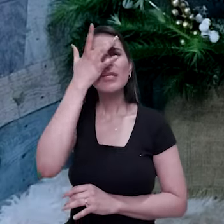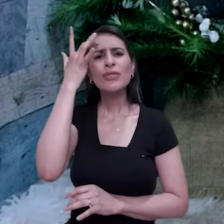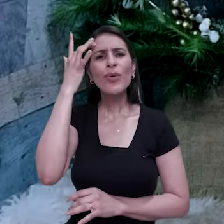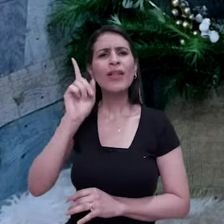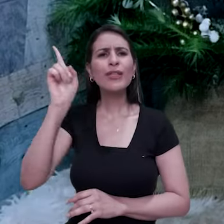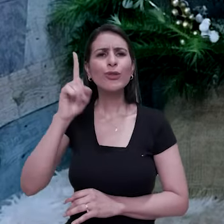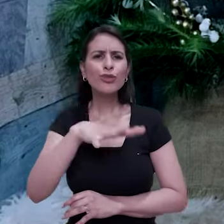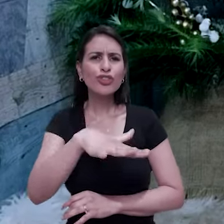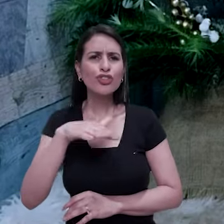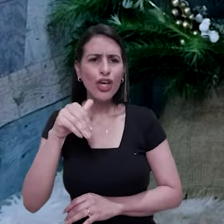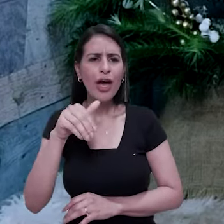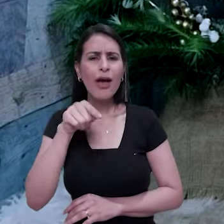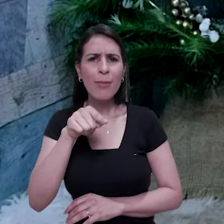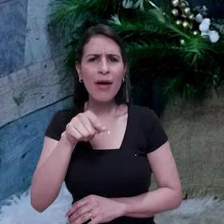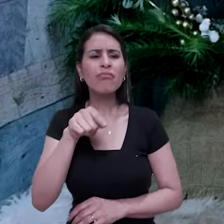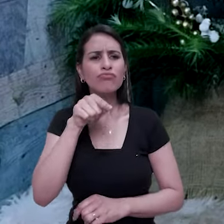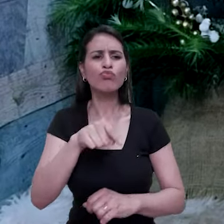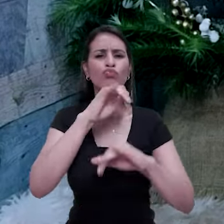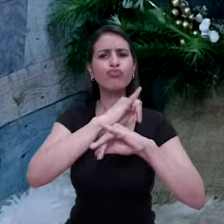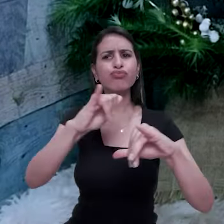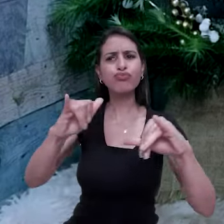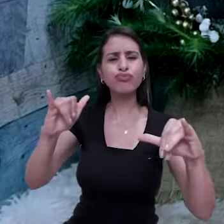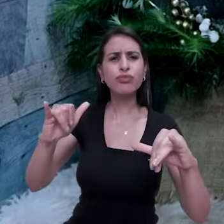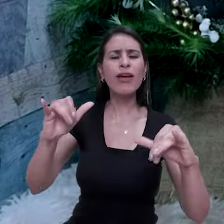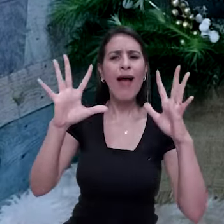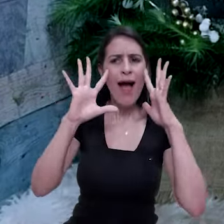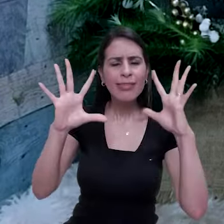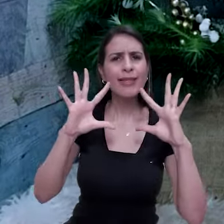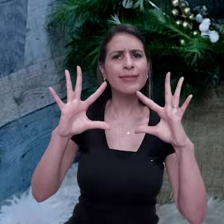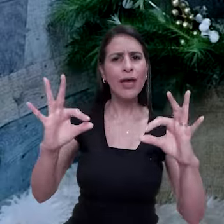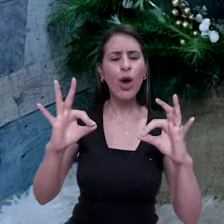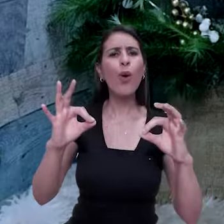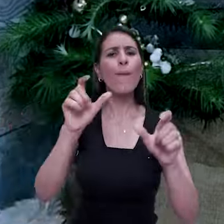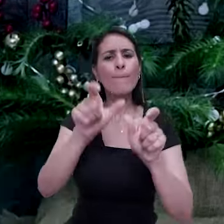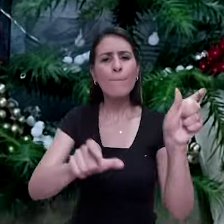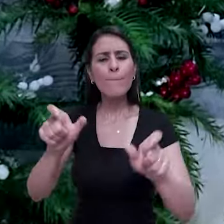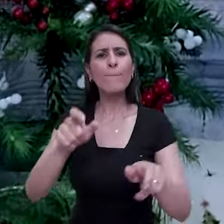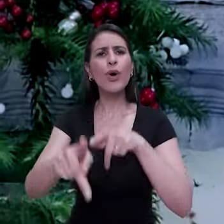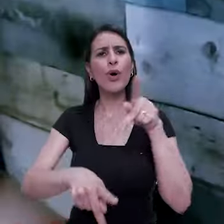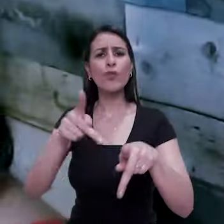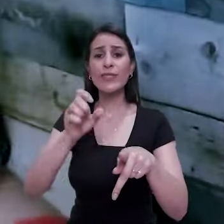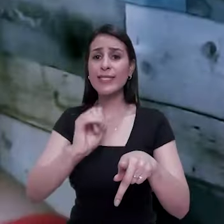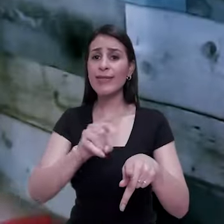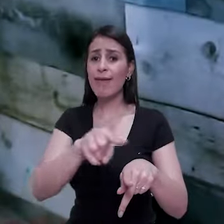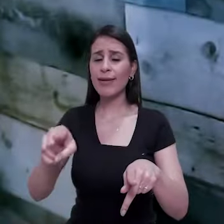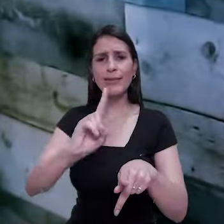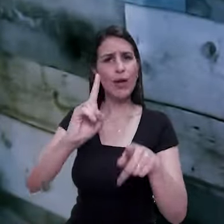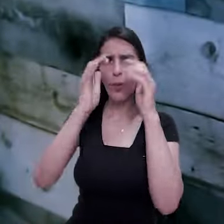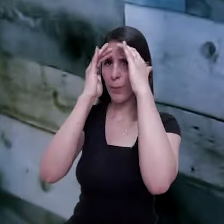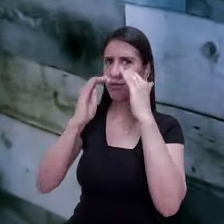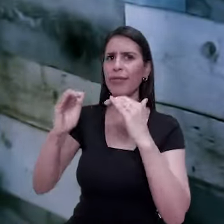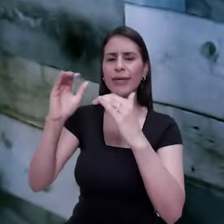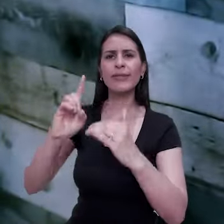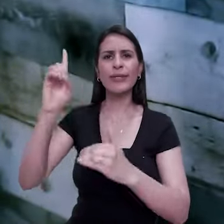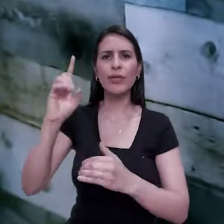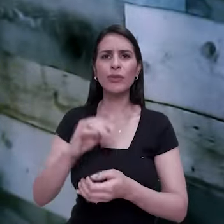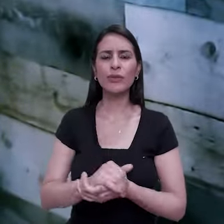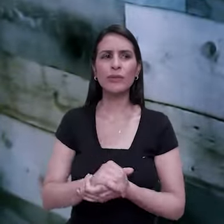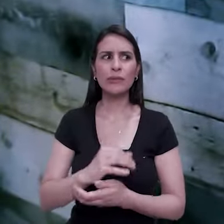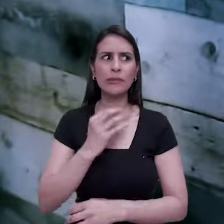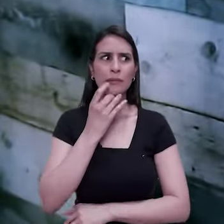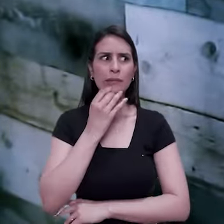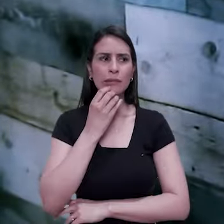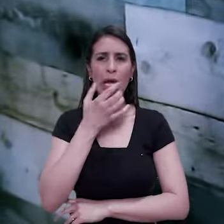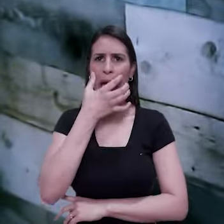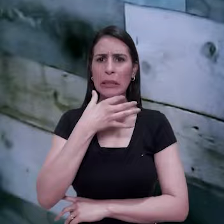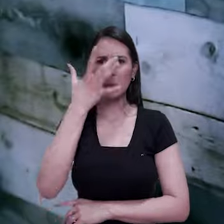para chamar a atenção do povo quando este não faz a vontade de Deus. Ixi, As pessoas não deveriam gostar